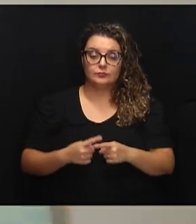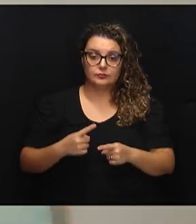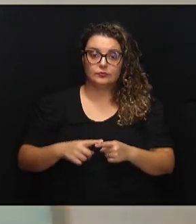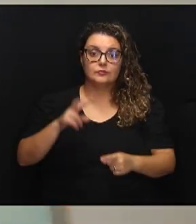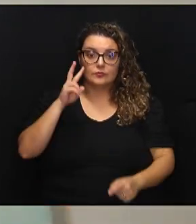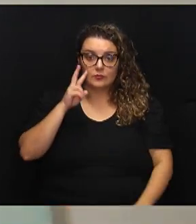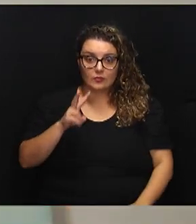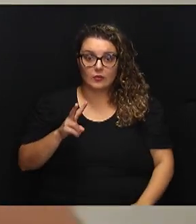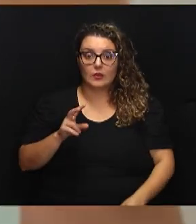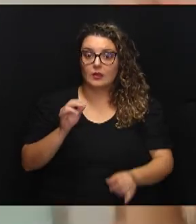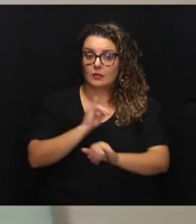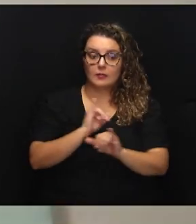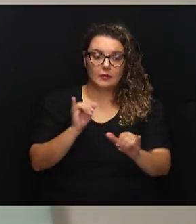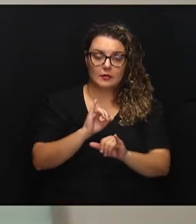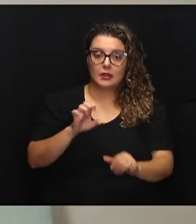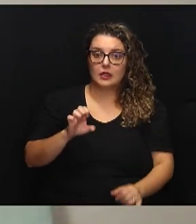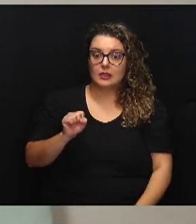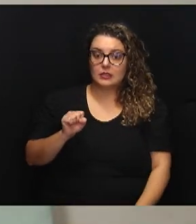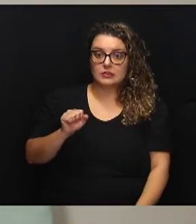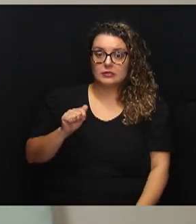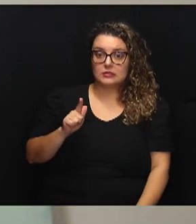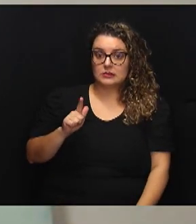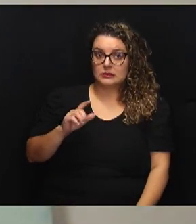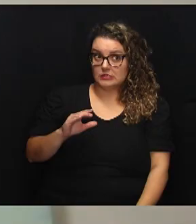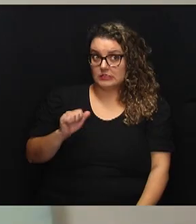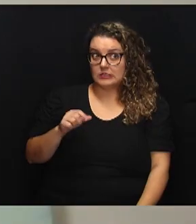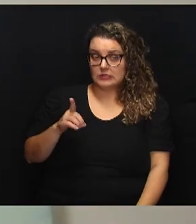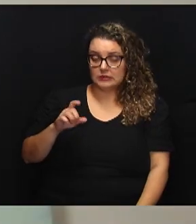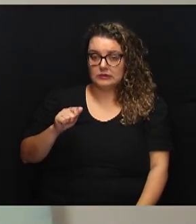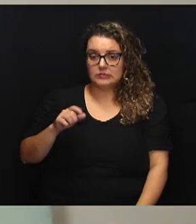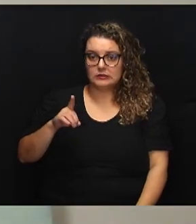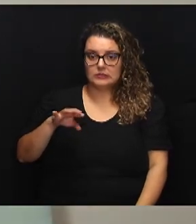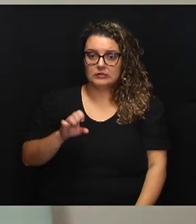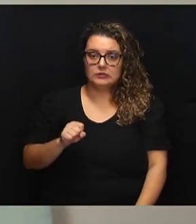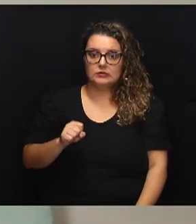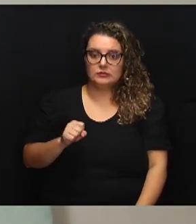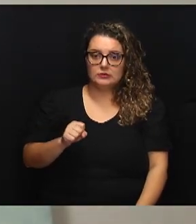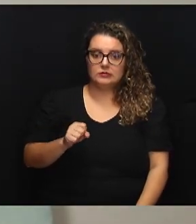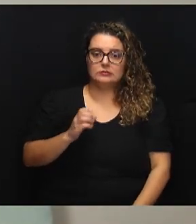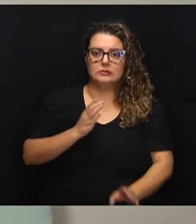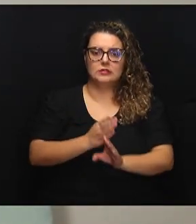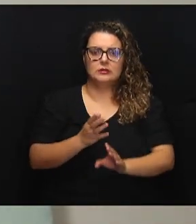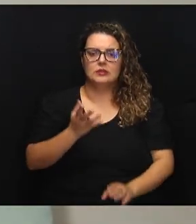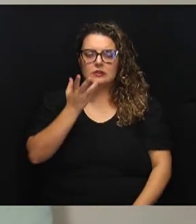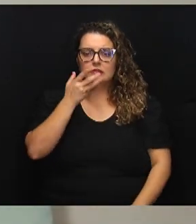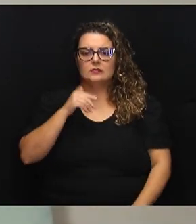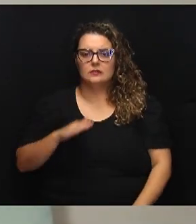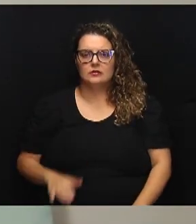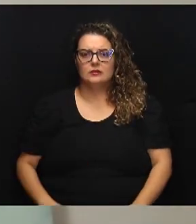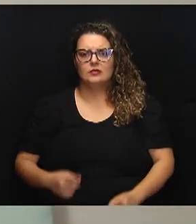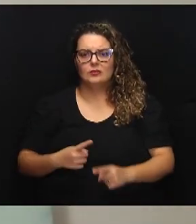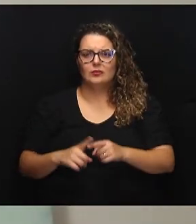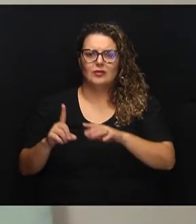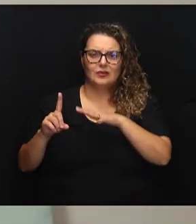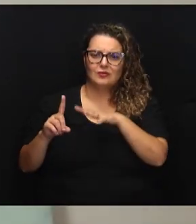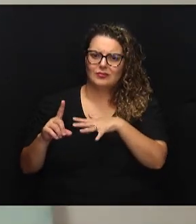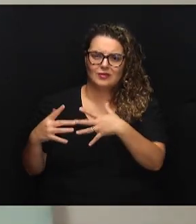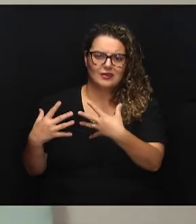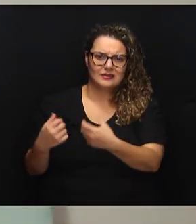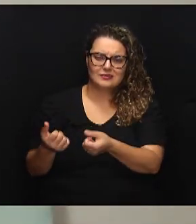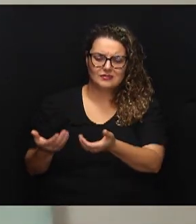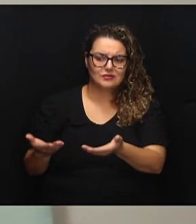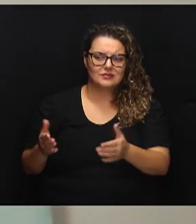muitos escândalos, muitas descobertas sobre isso, e a criança de fato vai falando: caramba, por que que meu ídolo se submeteu a isso?